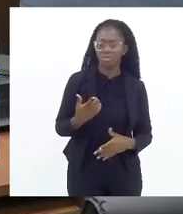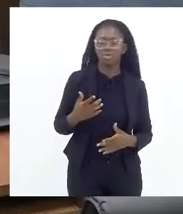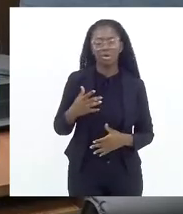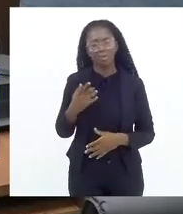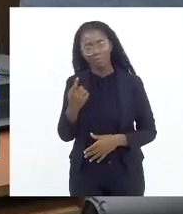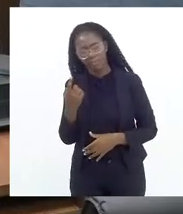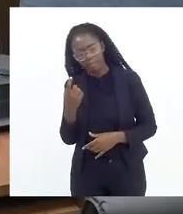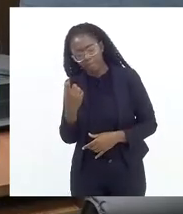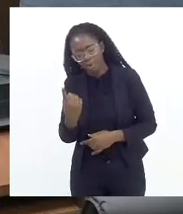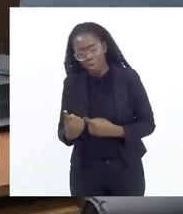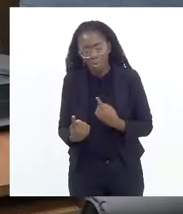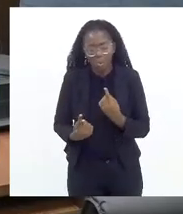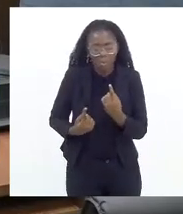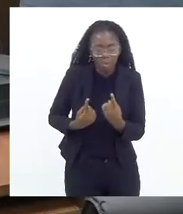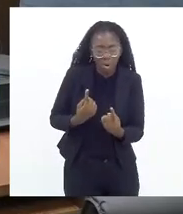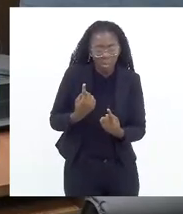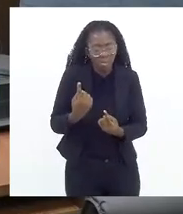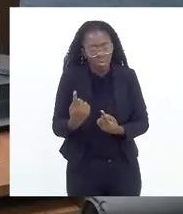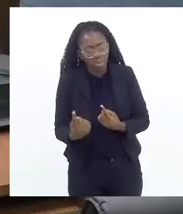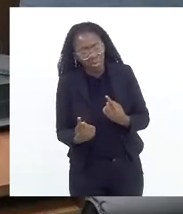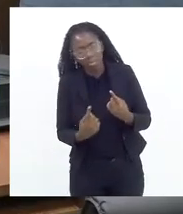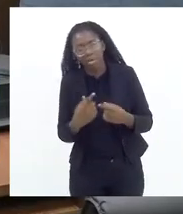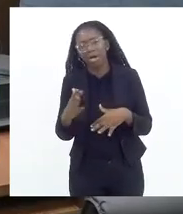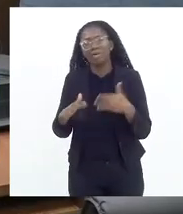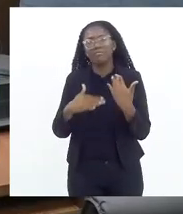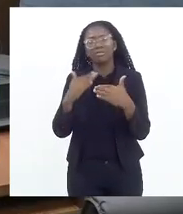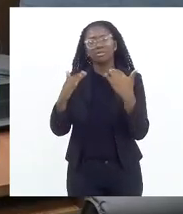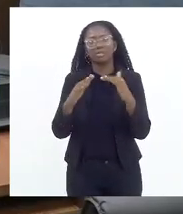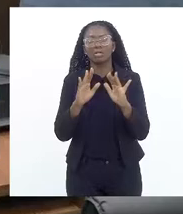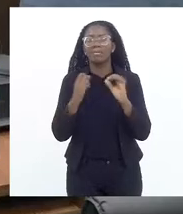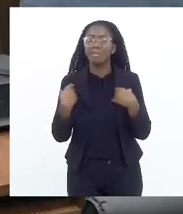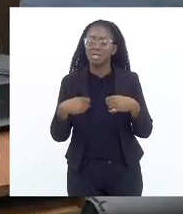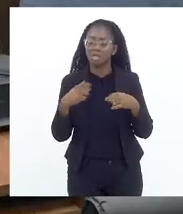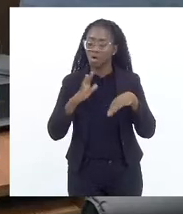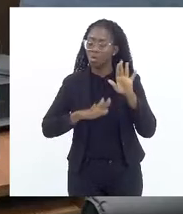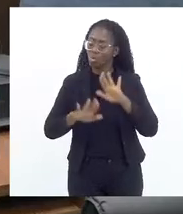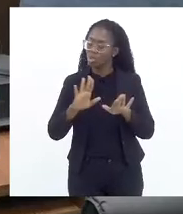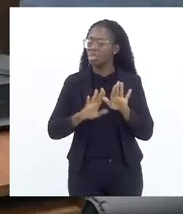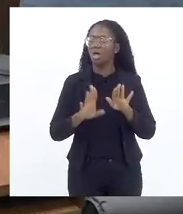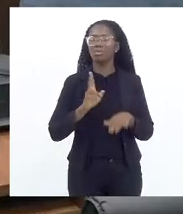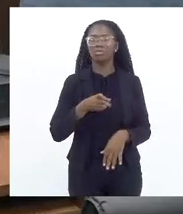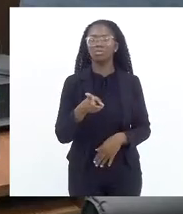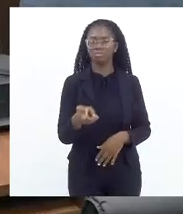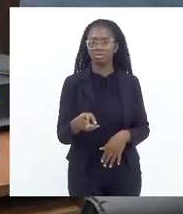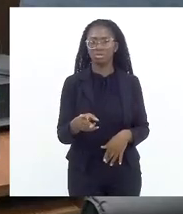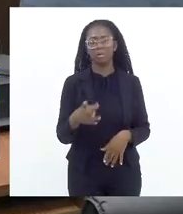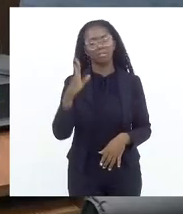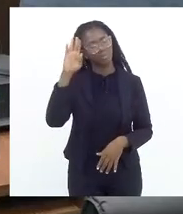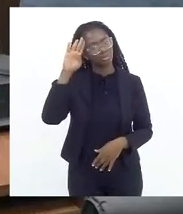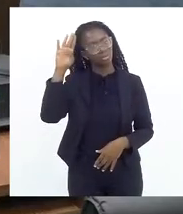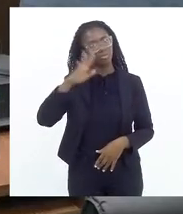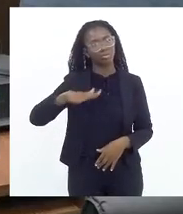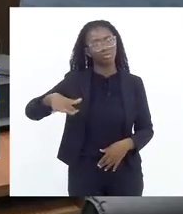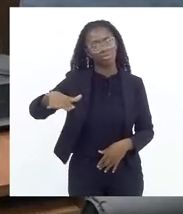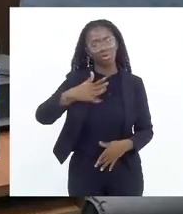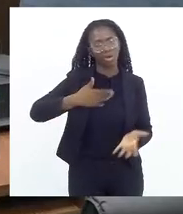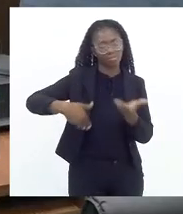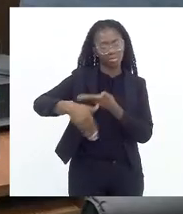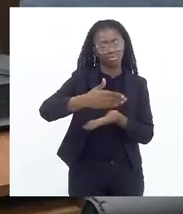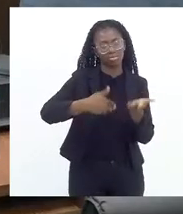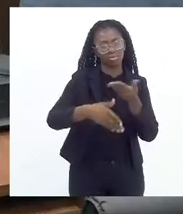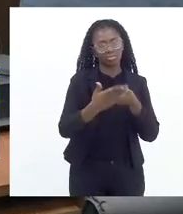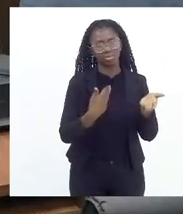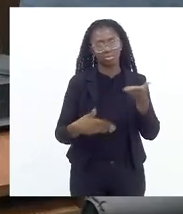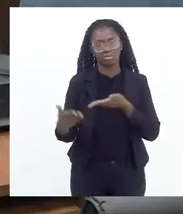de vacinação está avançando e a gente precisa ter cuidado, principalmente no espaço público, de convívio